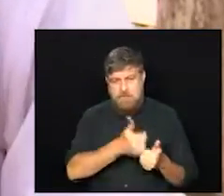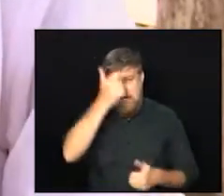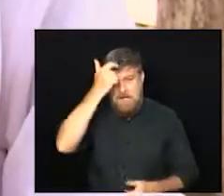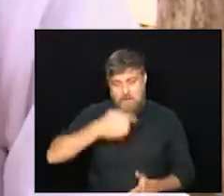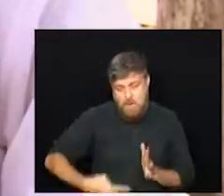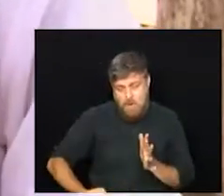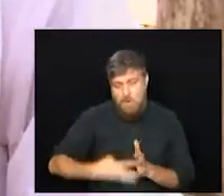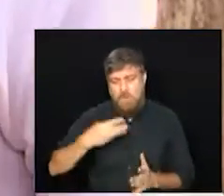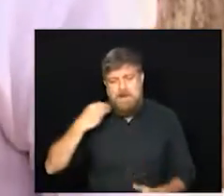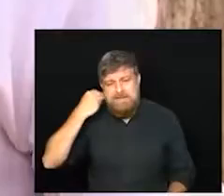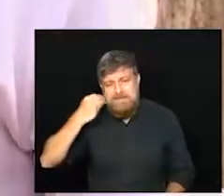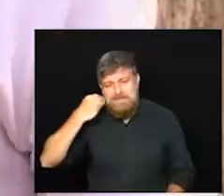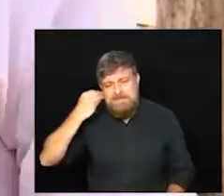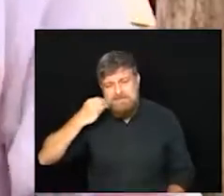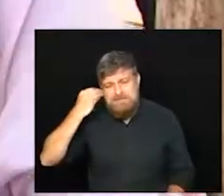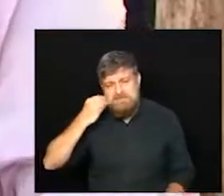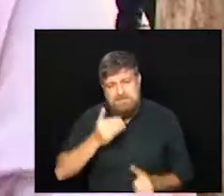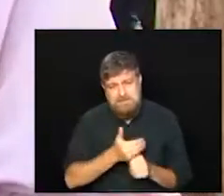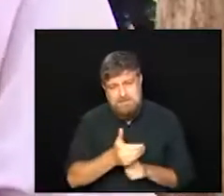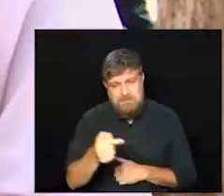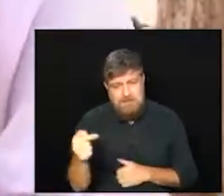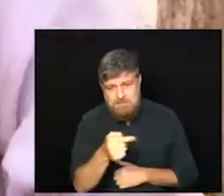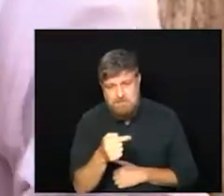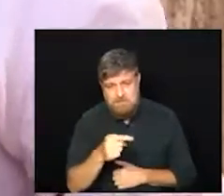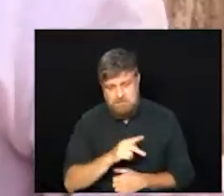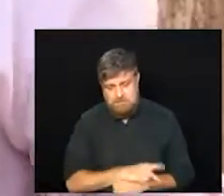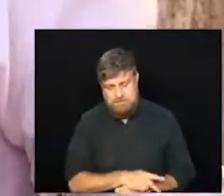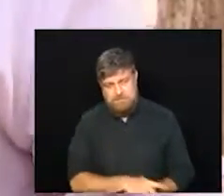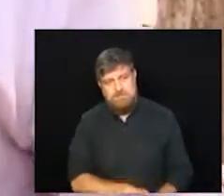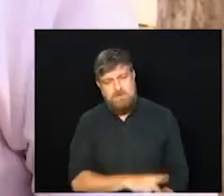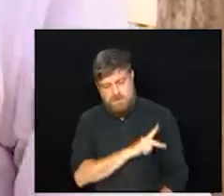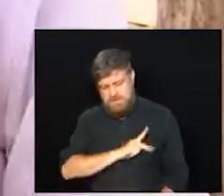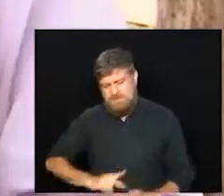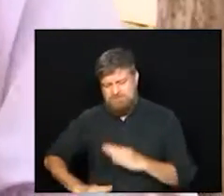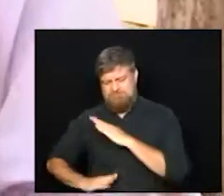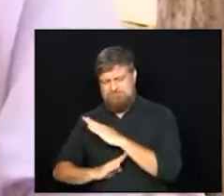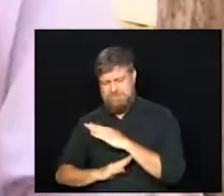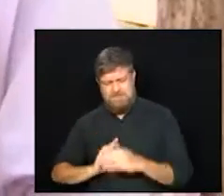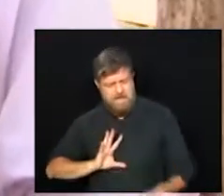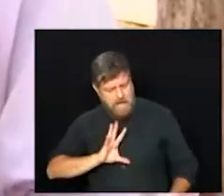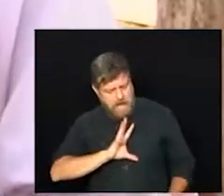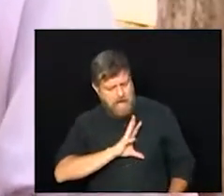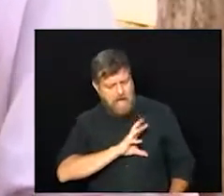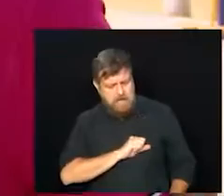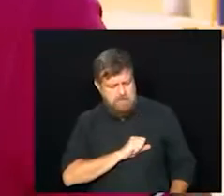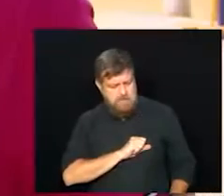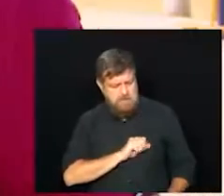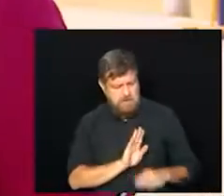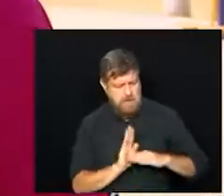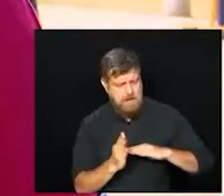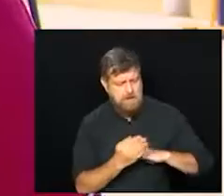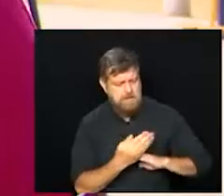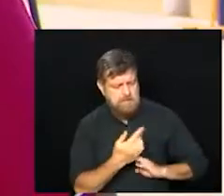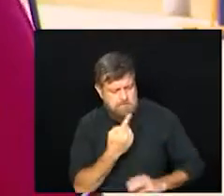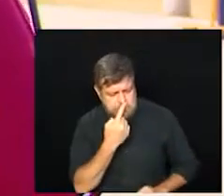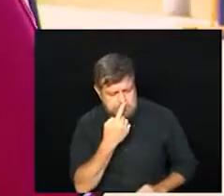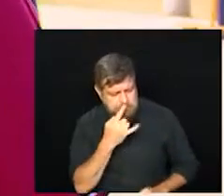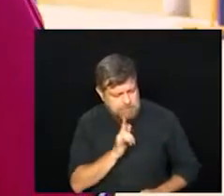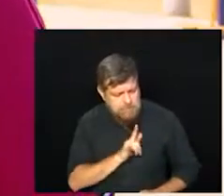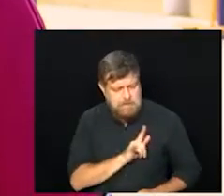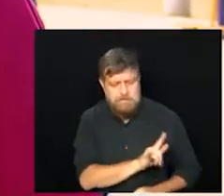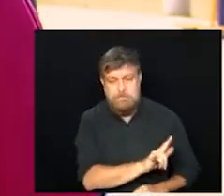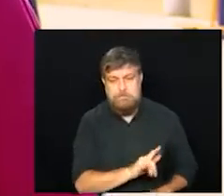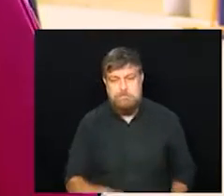4º mandato, o empenho com o vereador Zé Carlos, o carinho, o amor que ele tem por essa região. Queria,